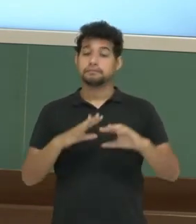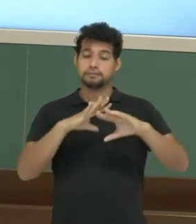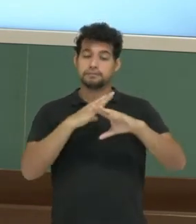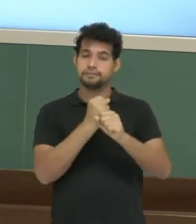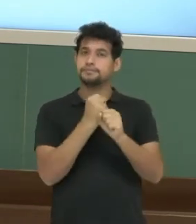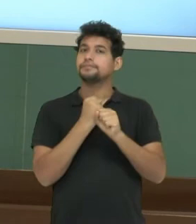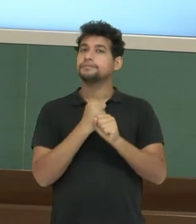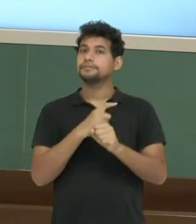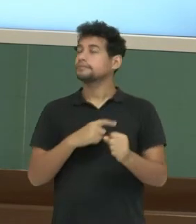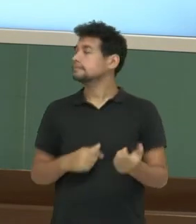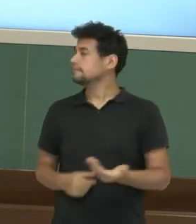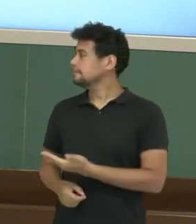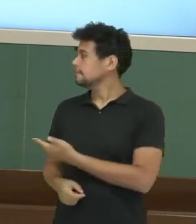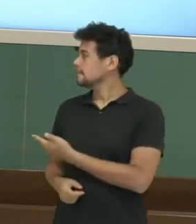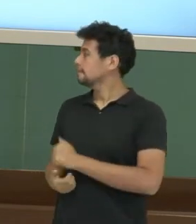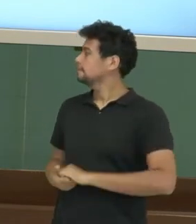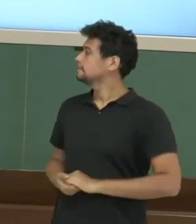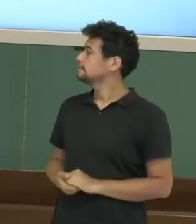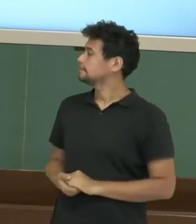tenho